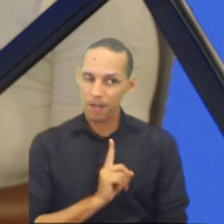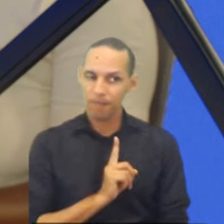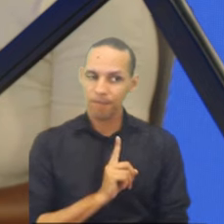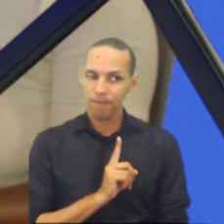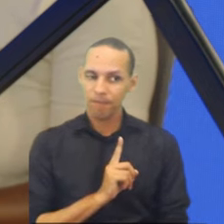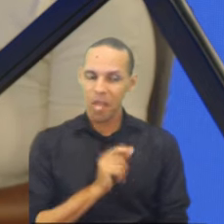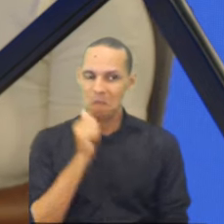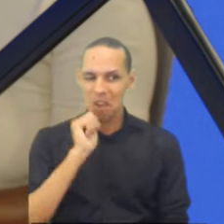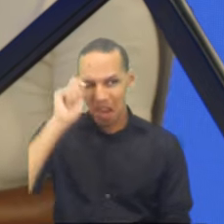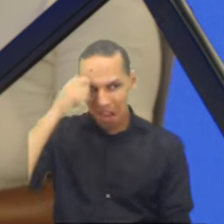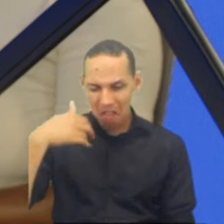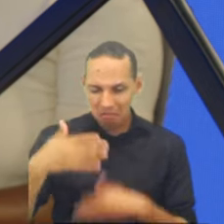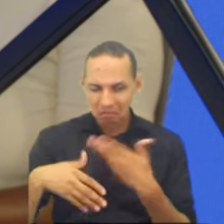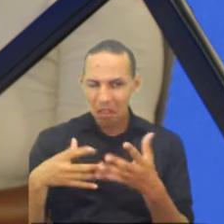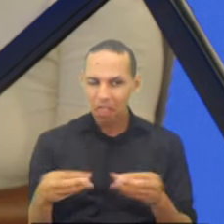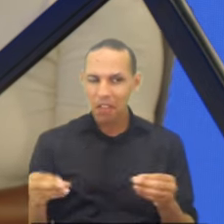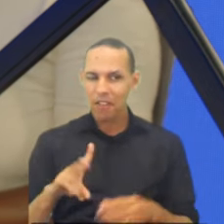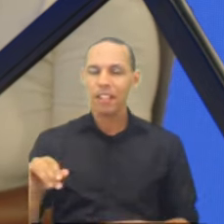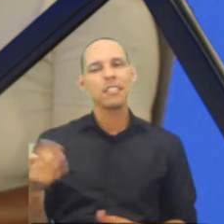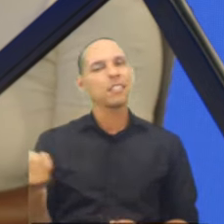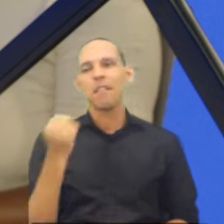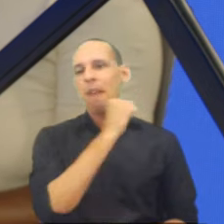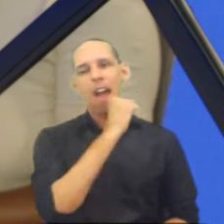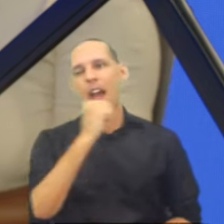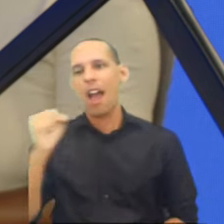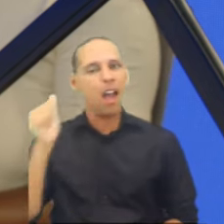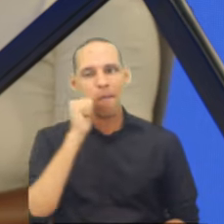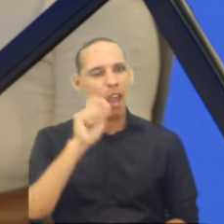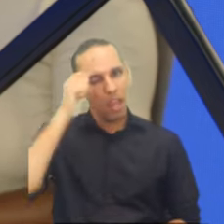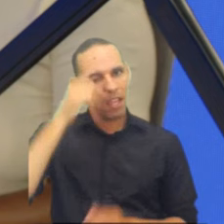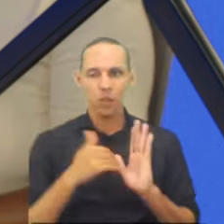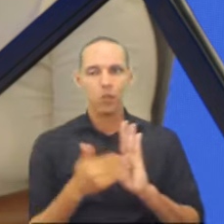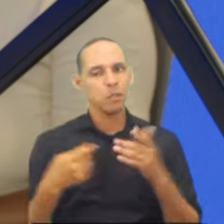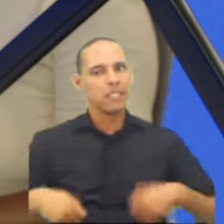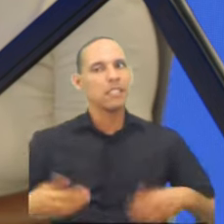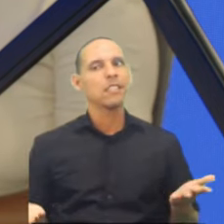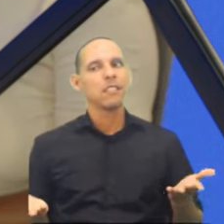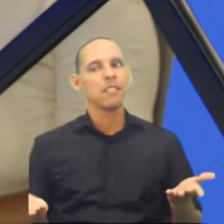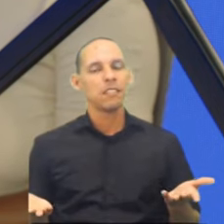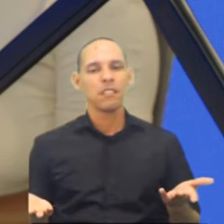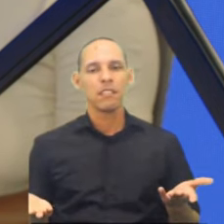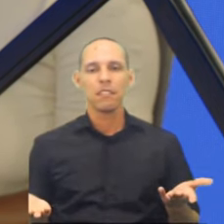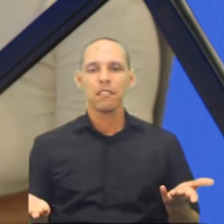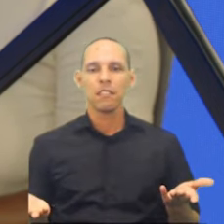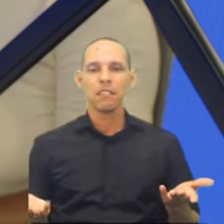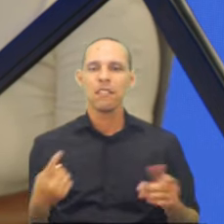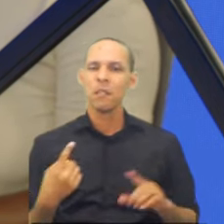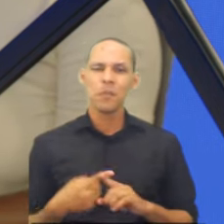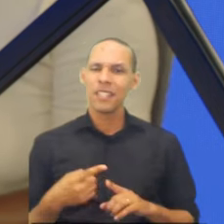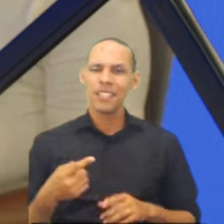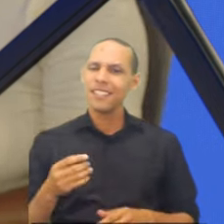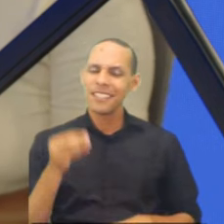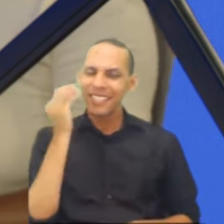olha essa história de mulheres negras vai acabar eu fiz assim então vai ter que exterminar todos as mulheres negras para isso acabar